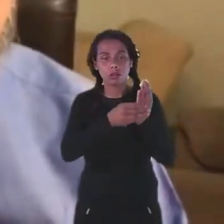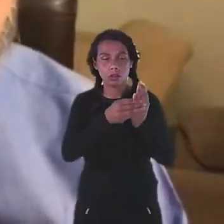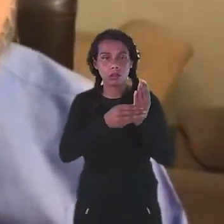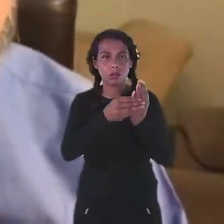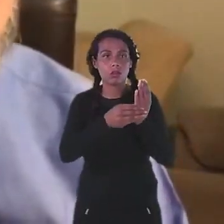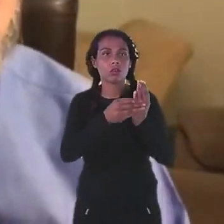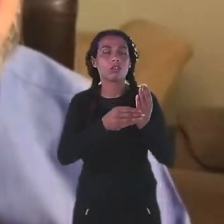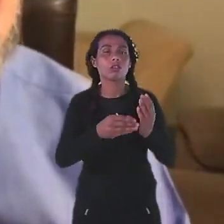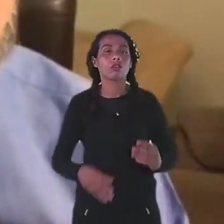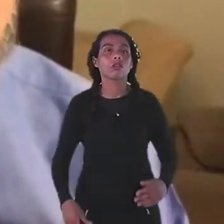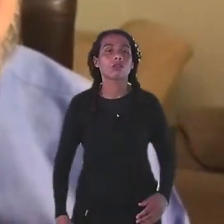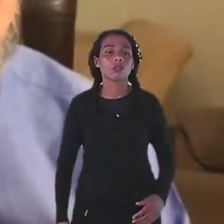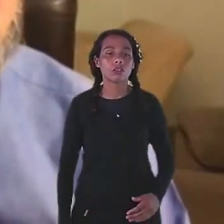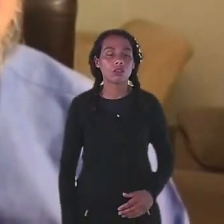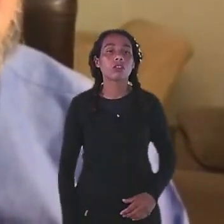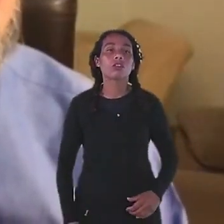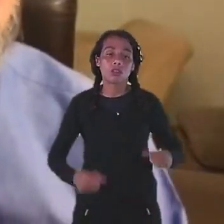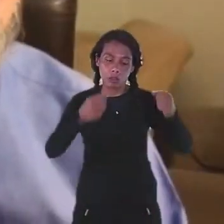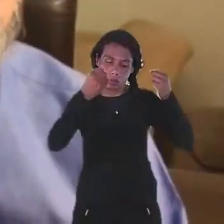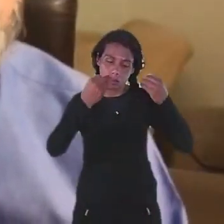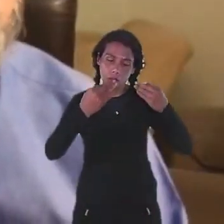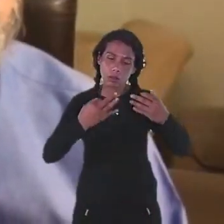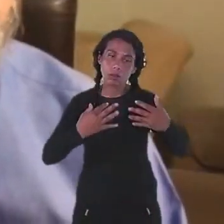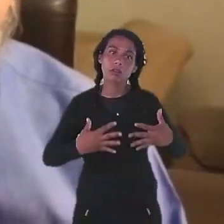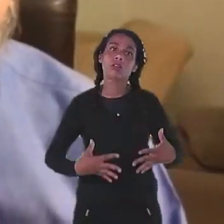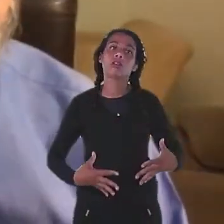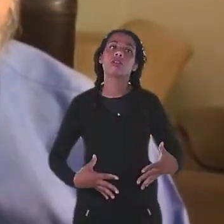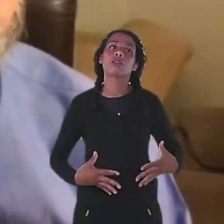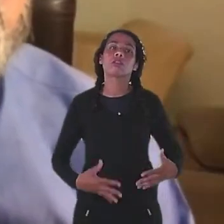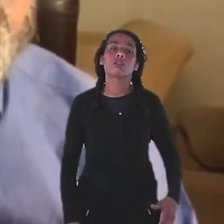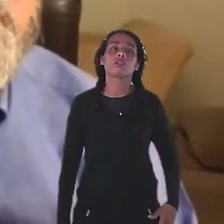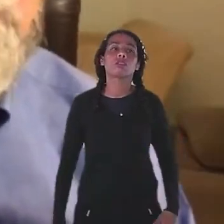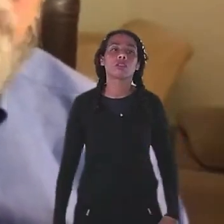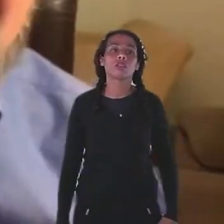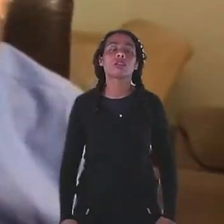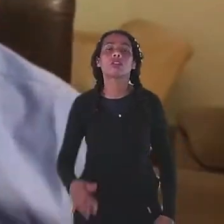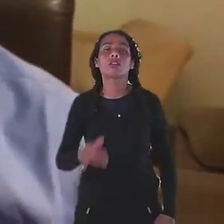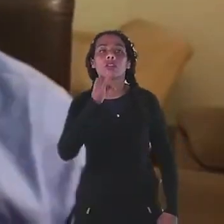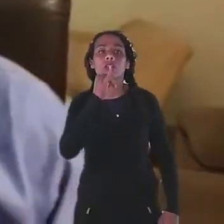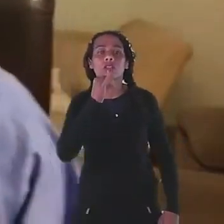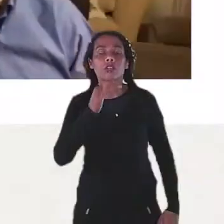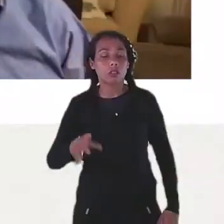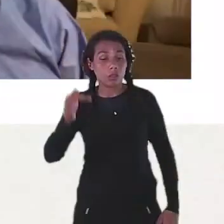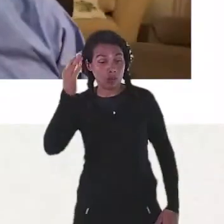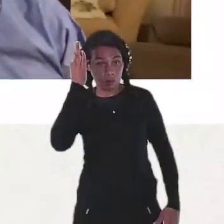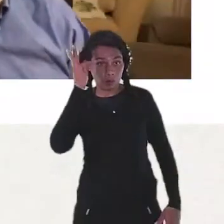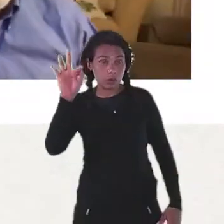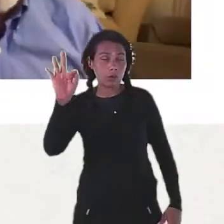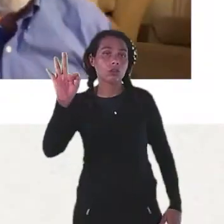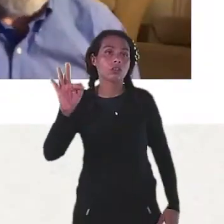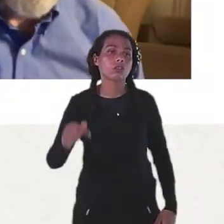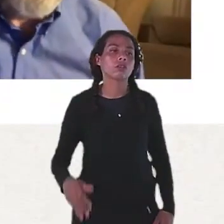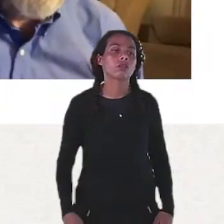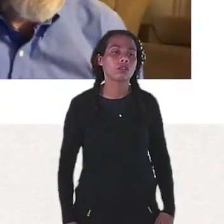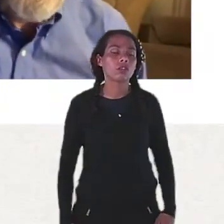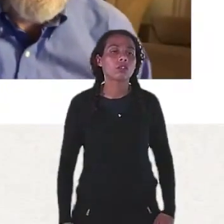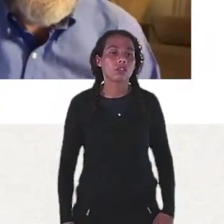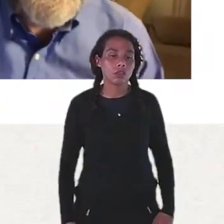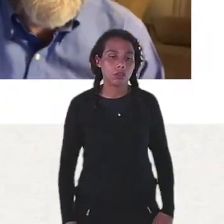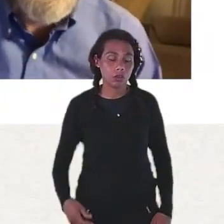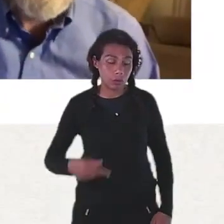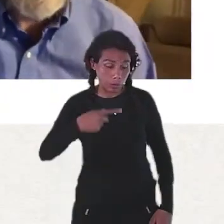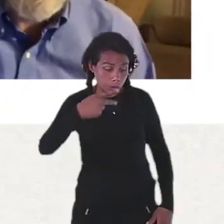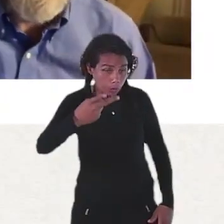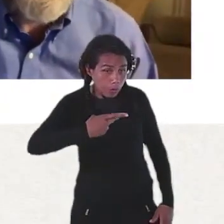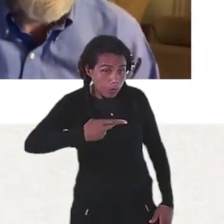a provocação que se o Mr. Spock aparecesse por aqui, né, e pudesse se comunicar conosco,